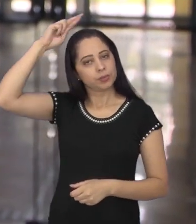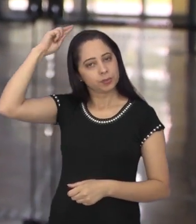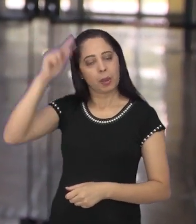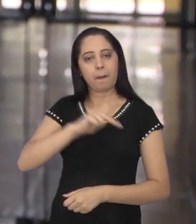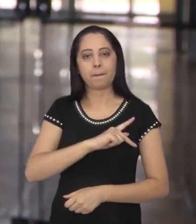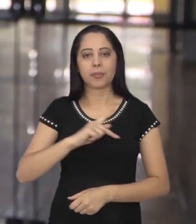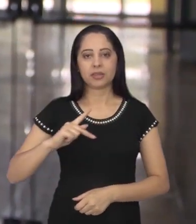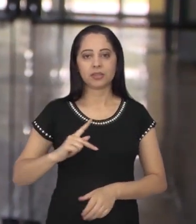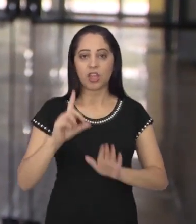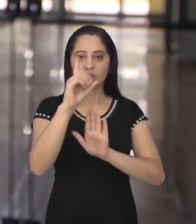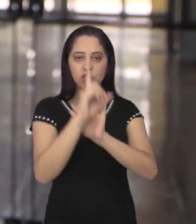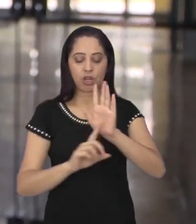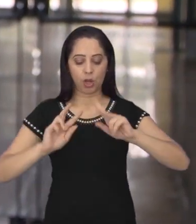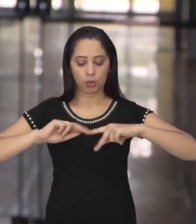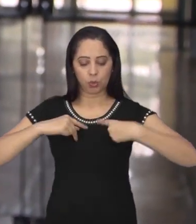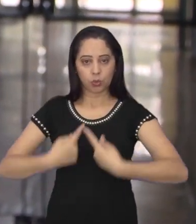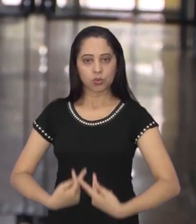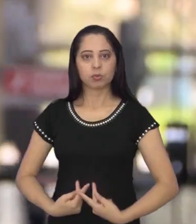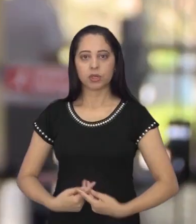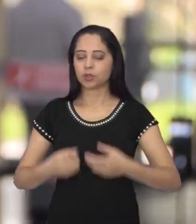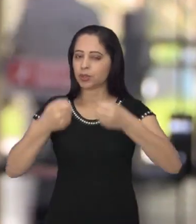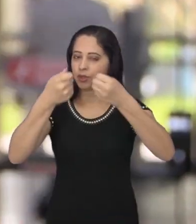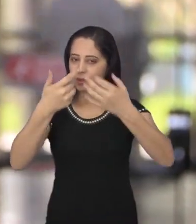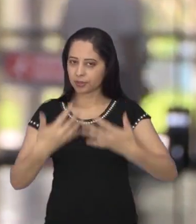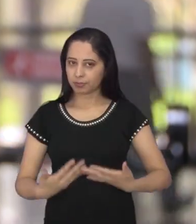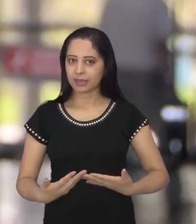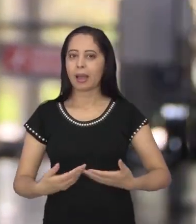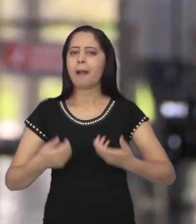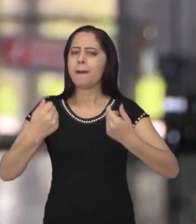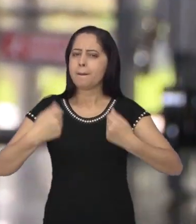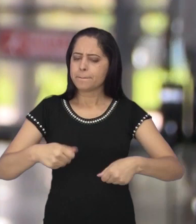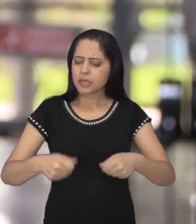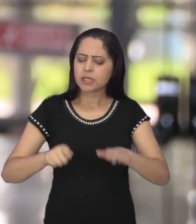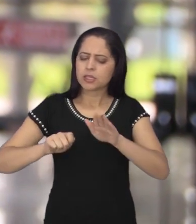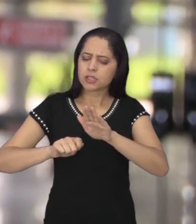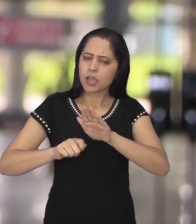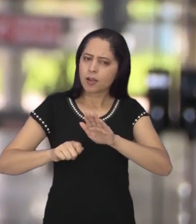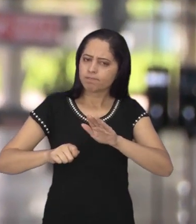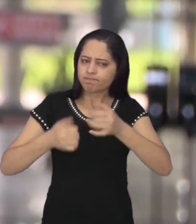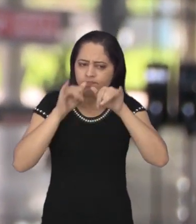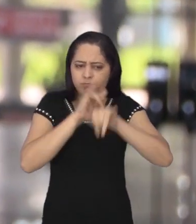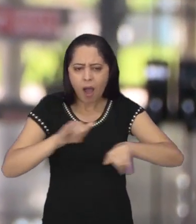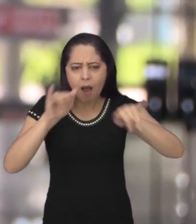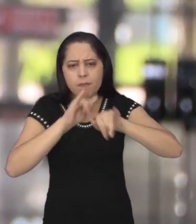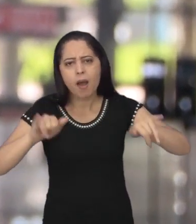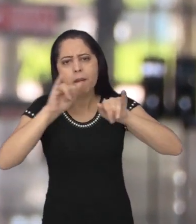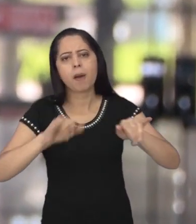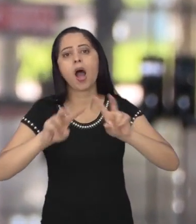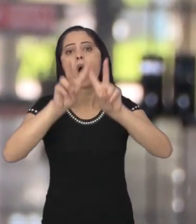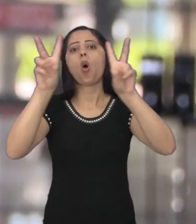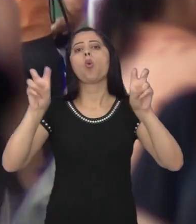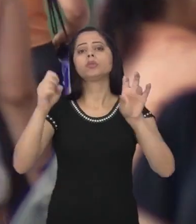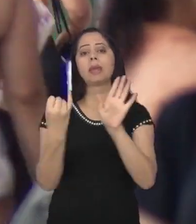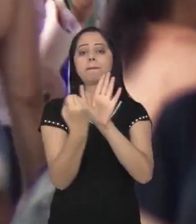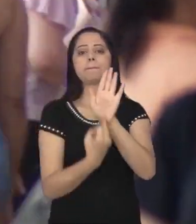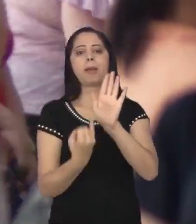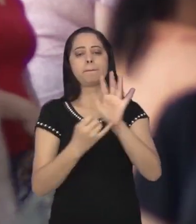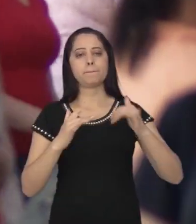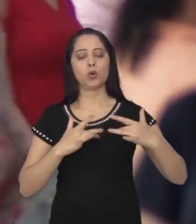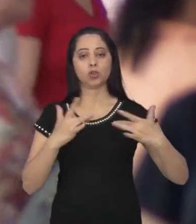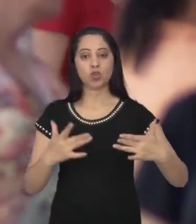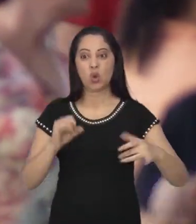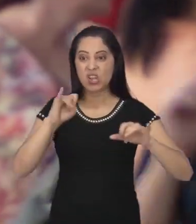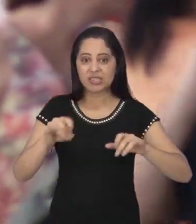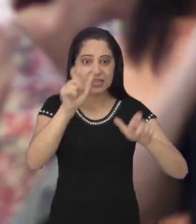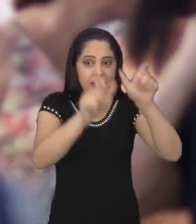Padaria, presidente da Comissão de Direitos Humanos, aponta que precisa investir mais na divulgação do imposto solidário. Quanto